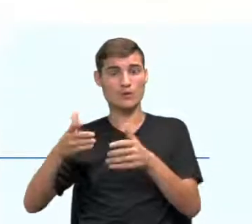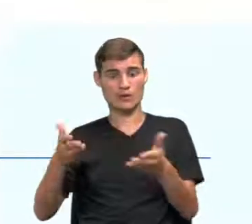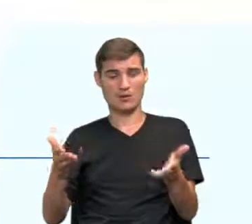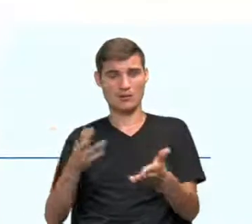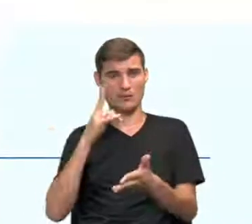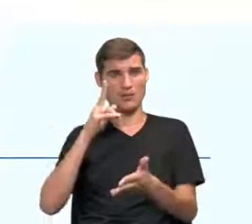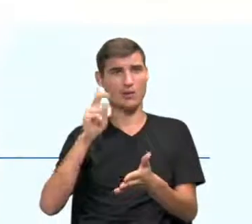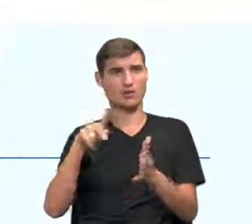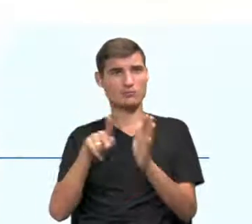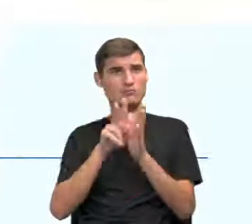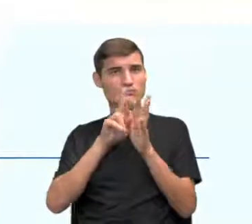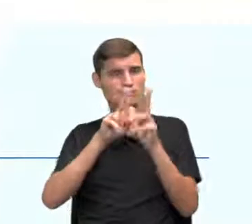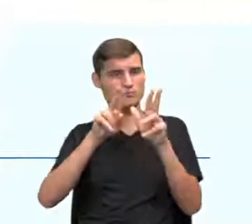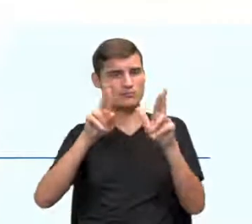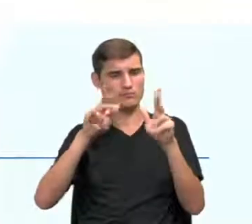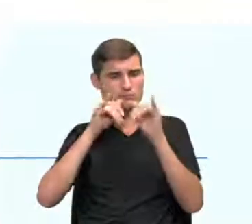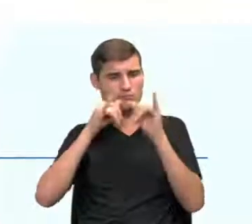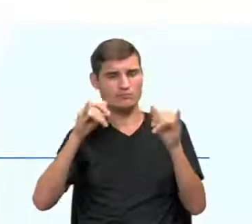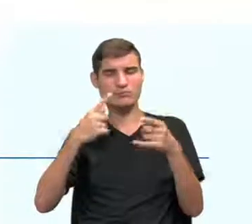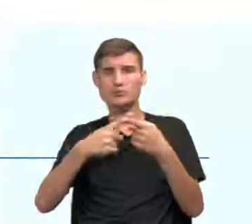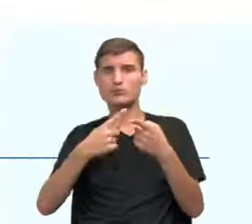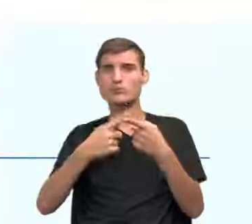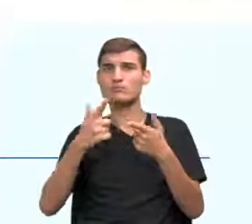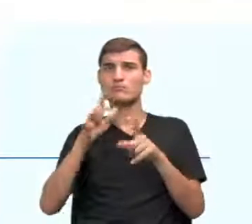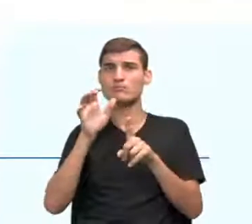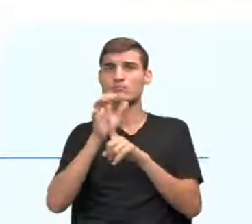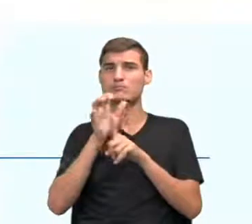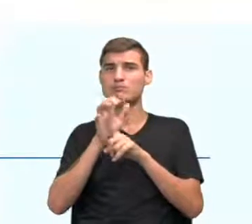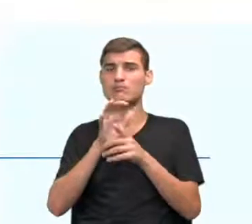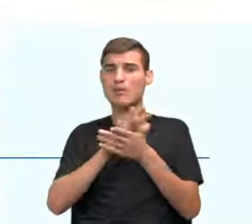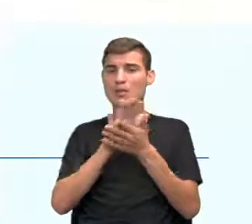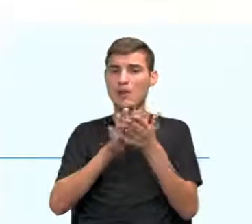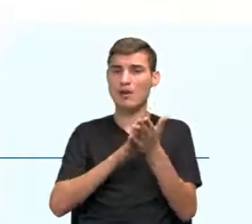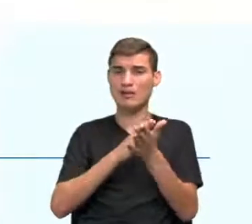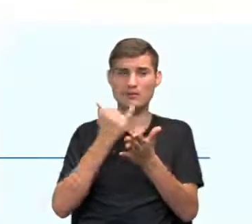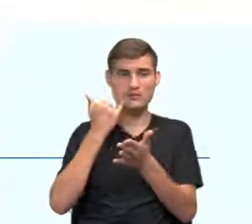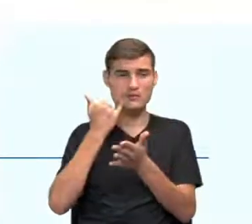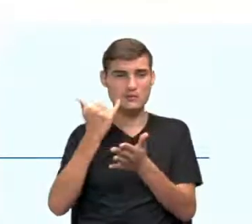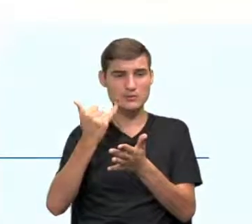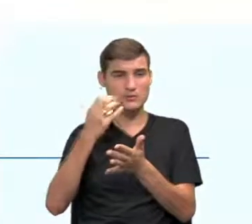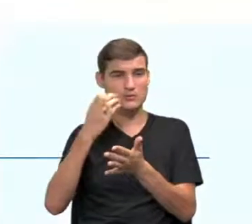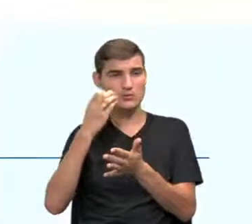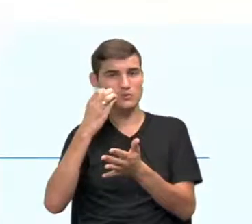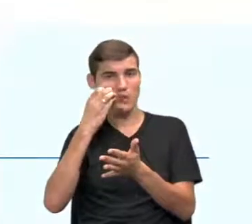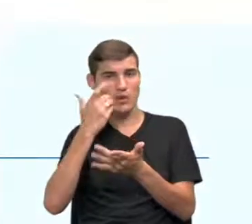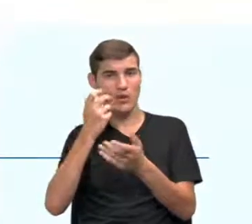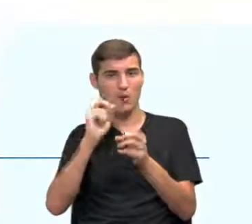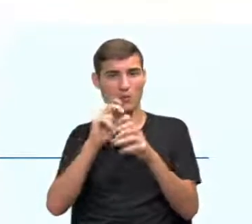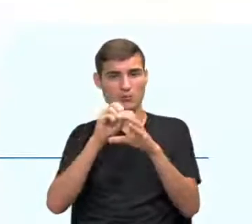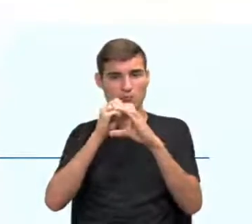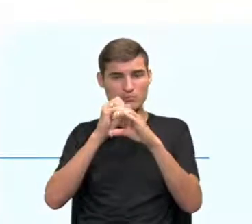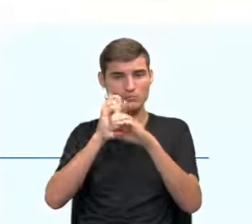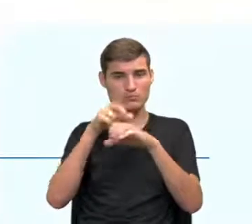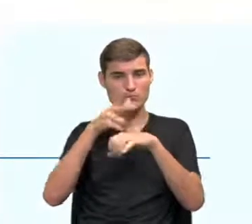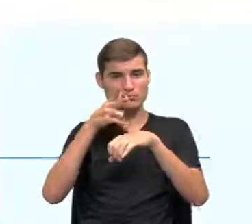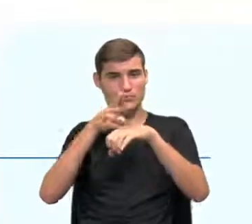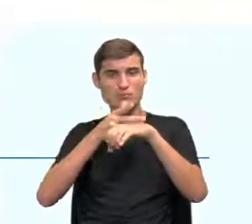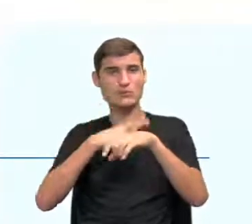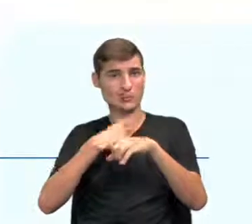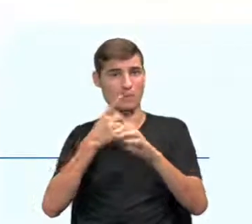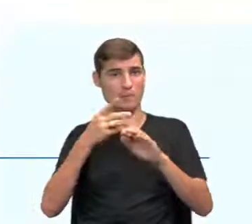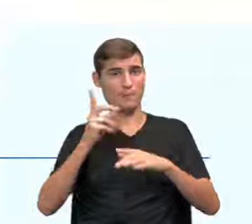monte de onda eletromagnética. E por que elas não estão interferindo no meu celular? Por que não estão interferindo na transmissão? Tem algum